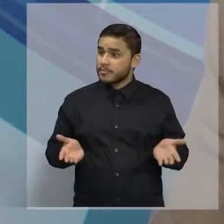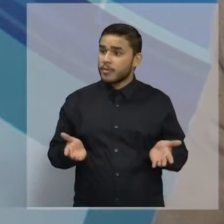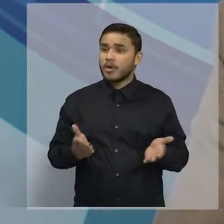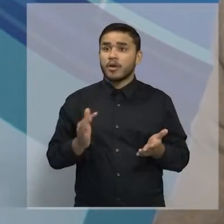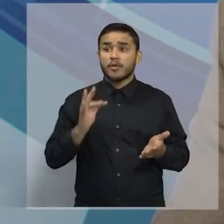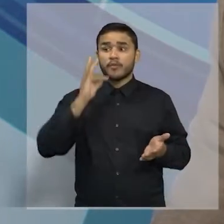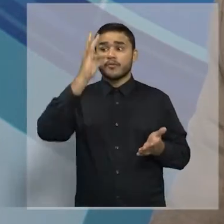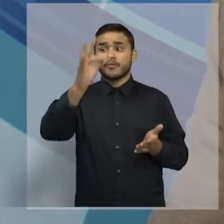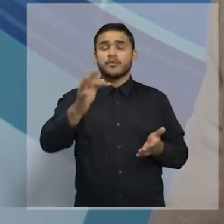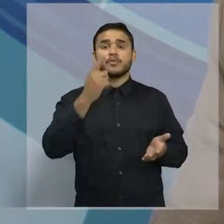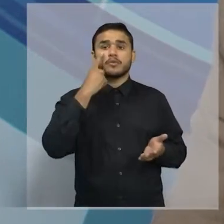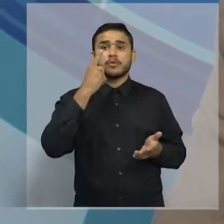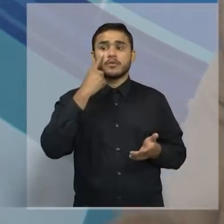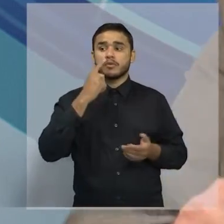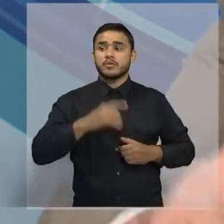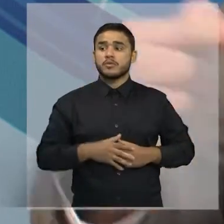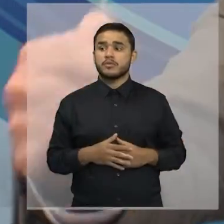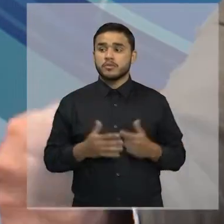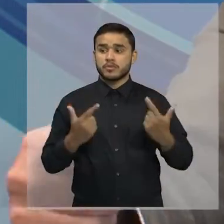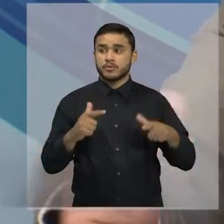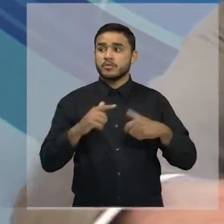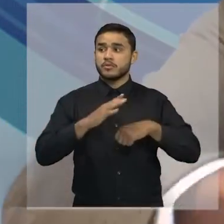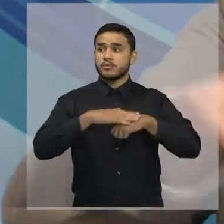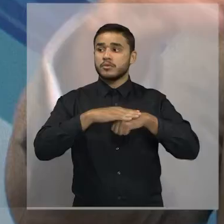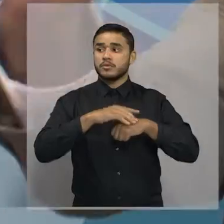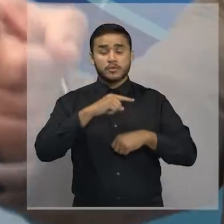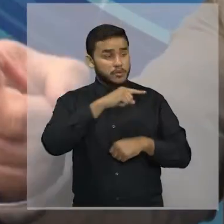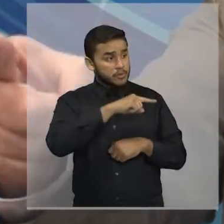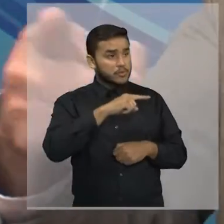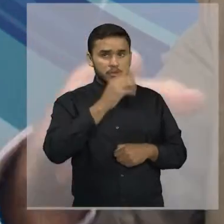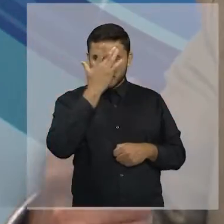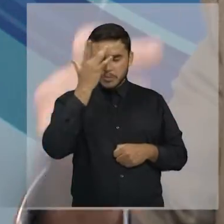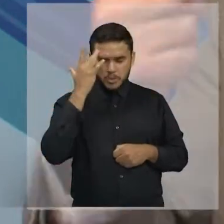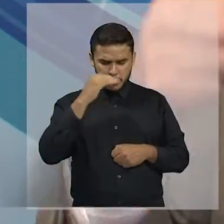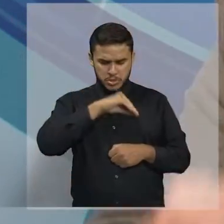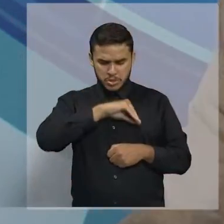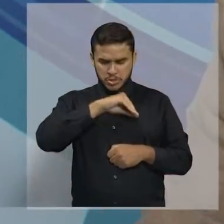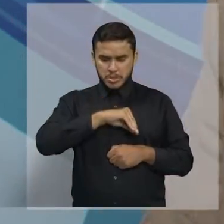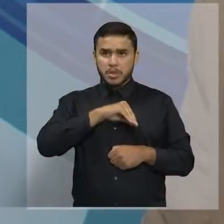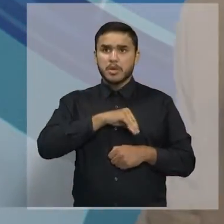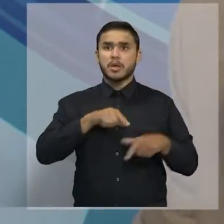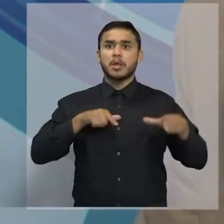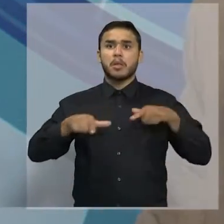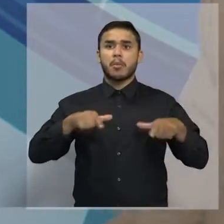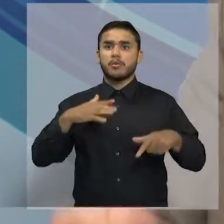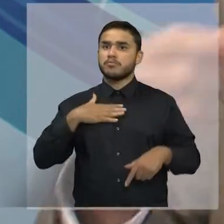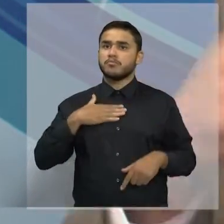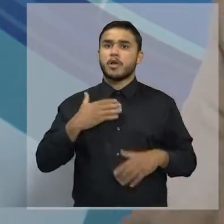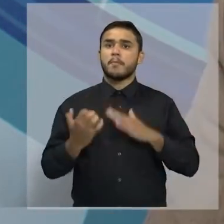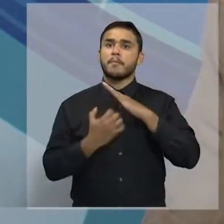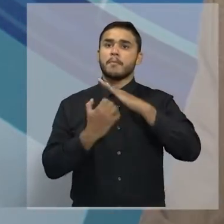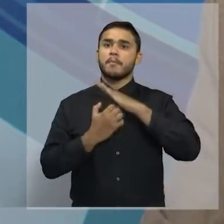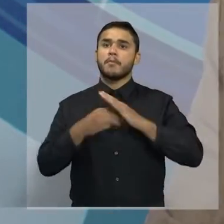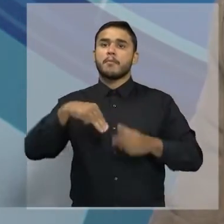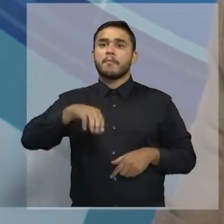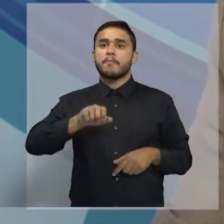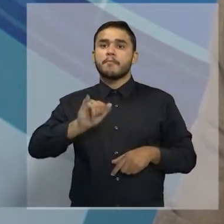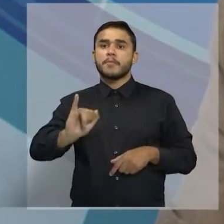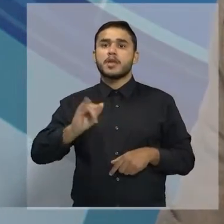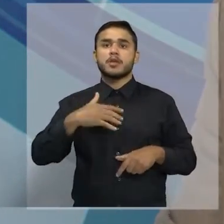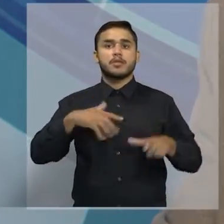que vai acontecer? Arnaldo Santos não vai mais trabalhar assalariado para ninguém. Arnaldo Santos vai ter sua empresa, vai ter o seu